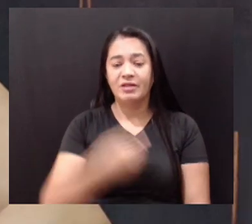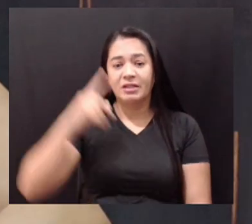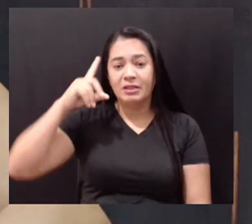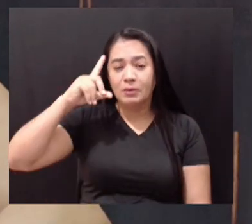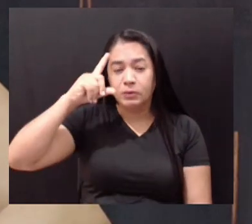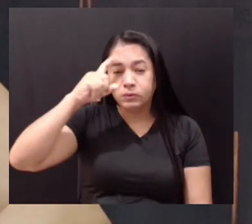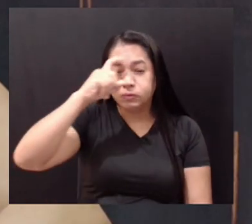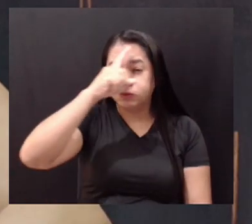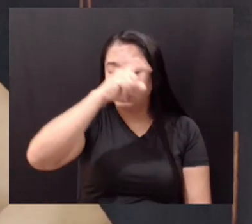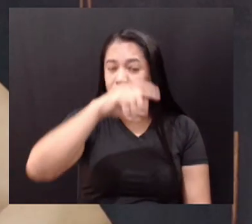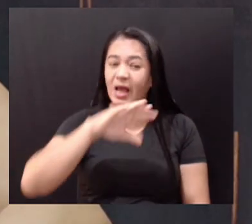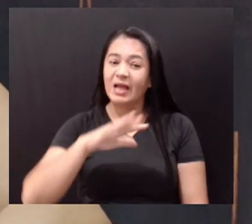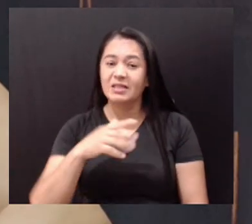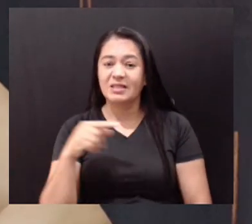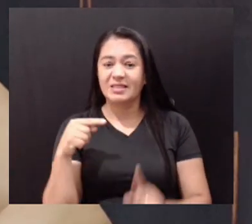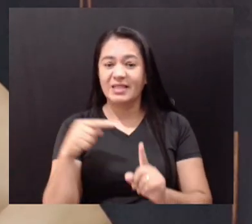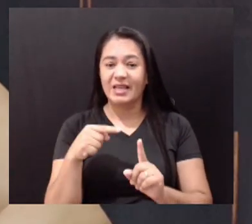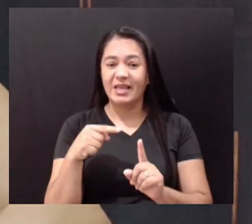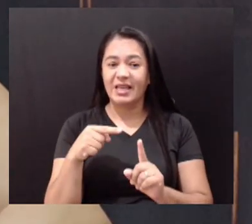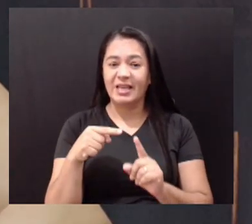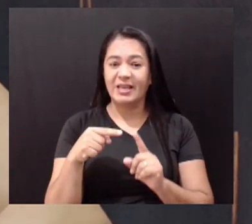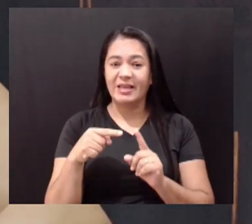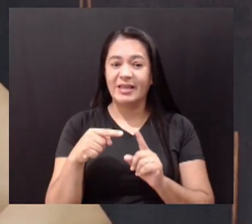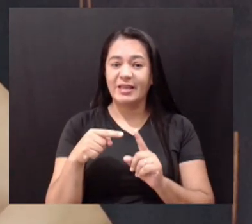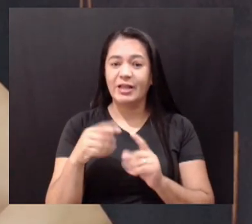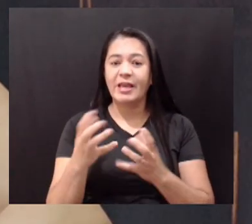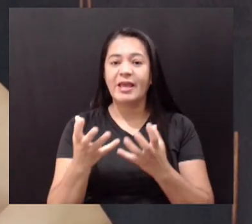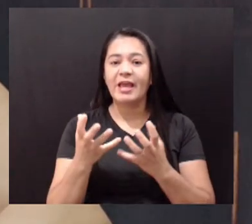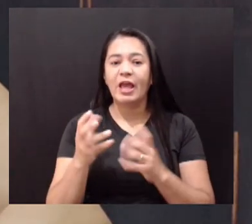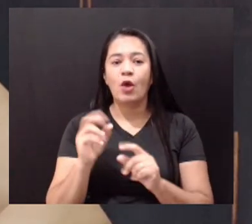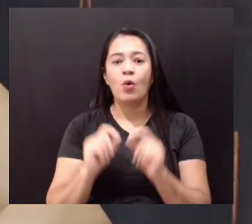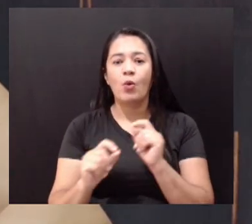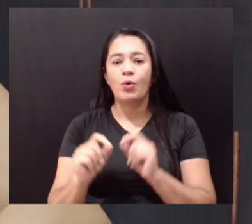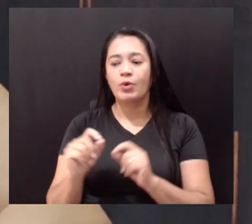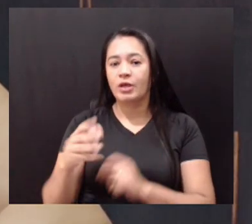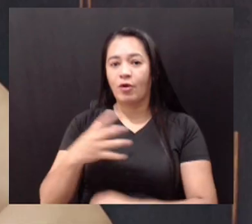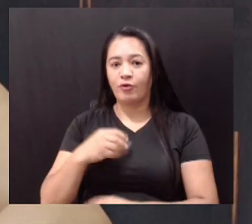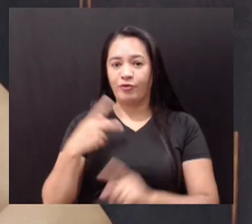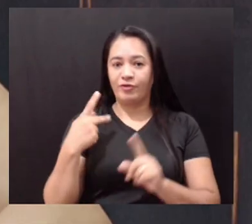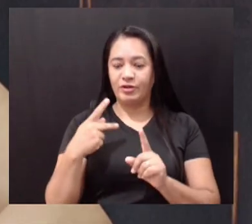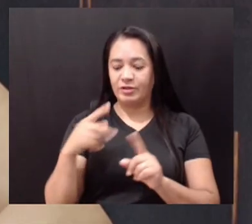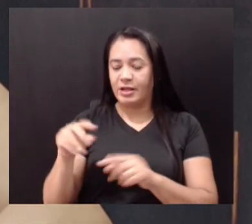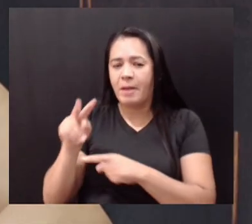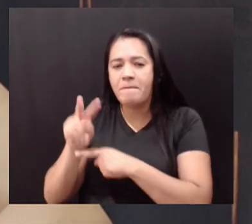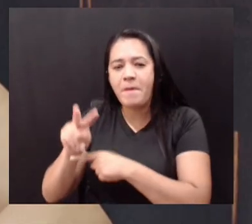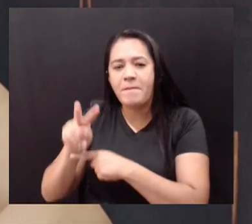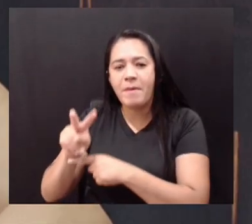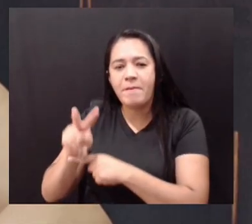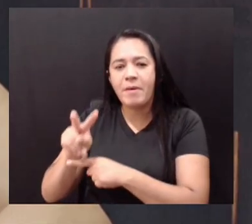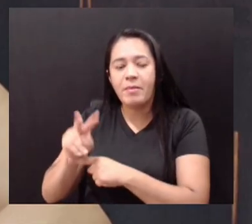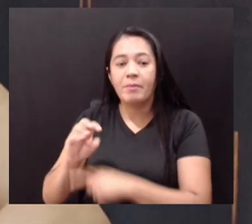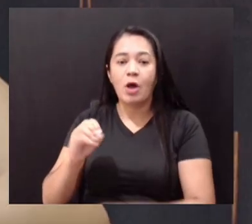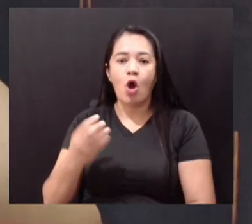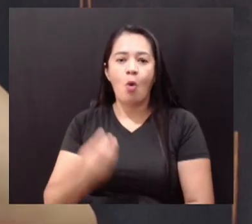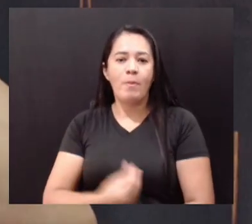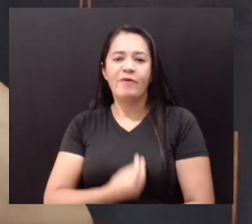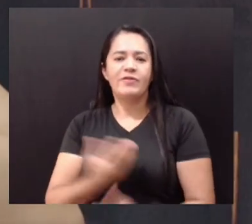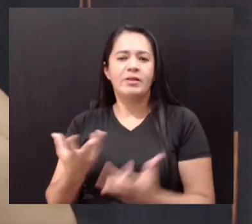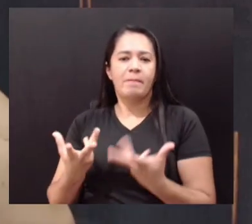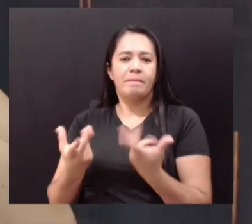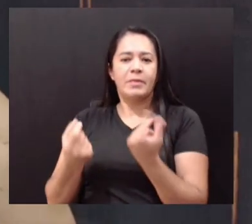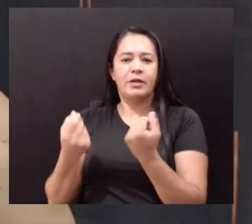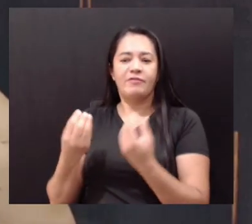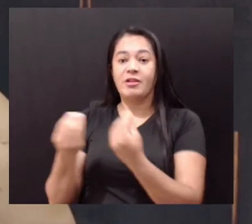ter uma tendência a querer proteger esse filho ou a dar uma vida gloriosa para esse filho que ele não